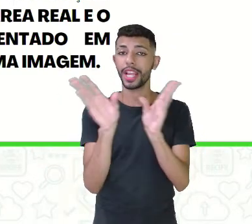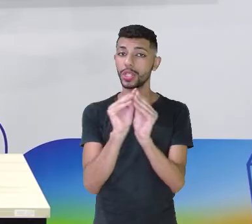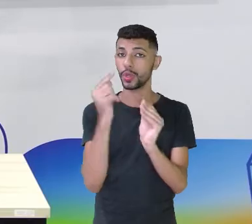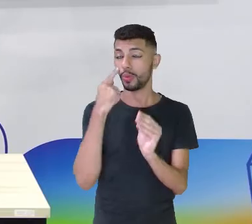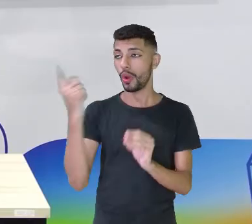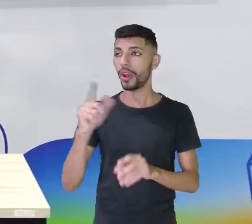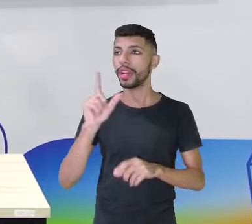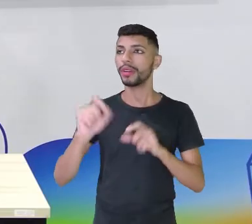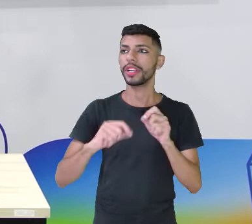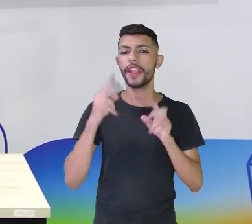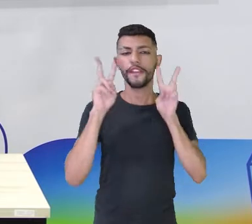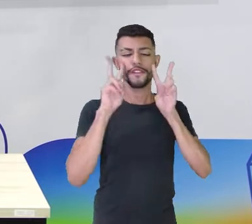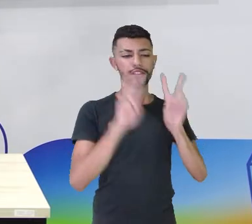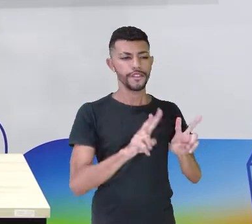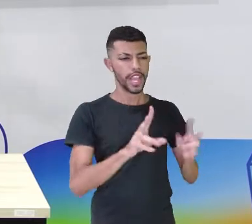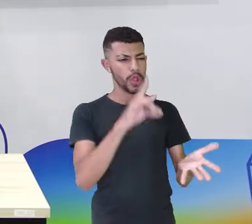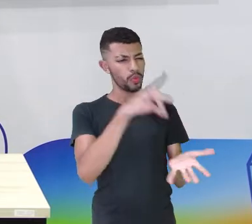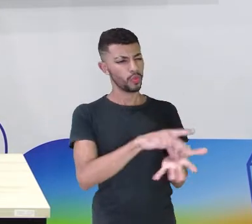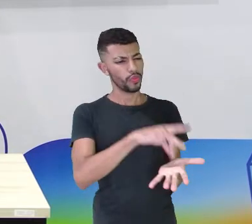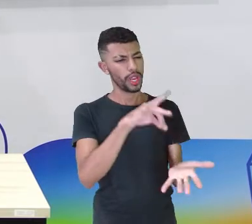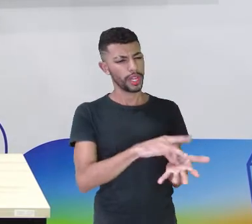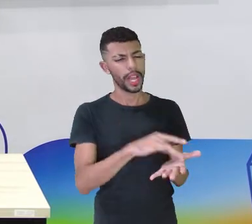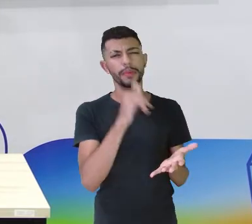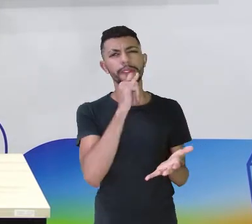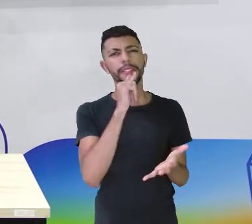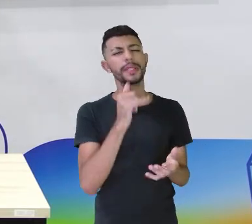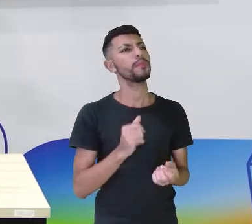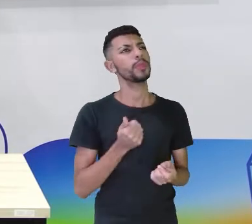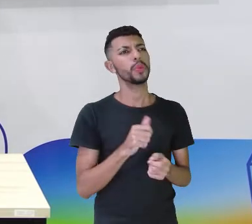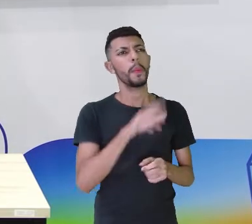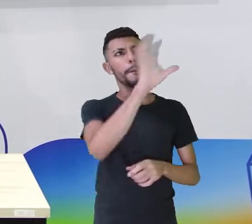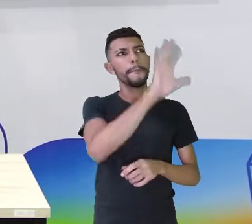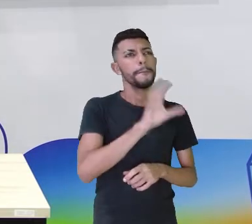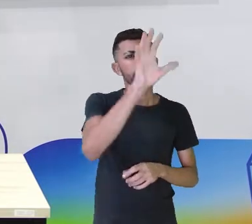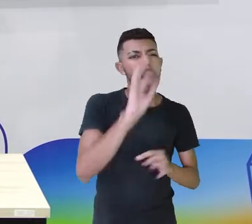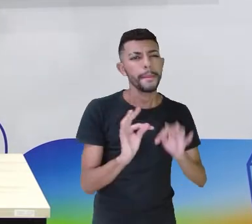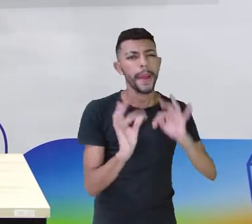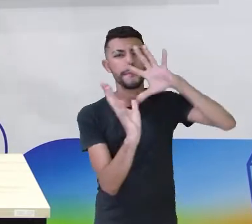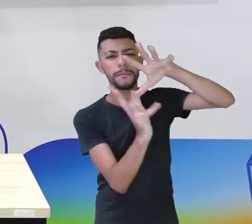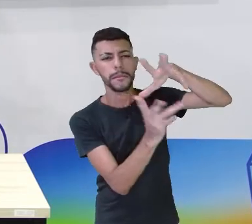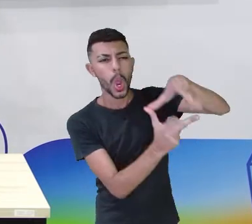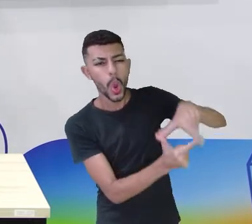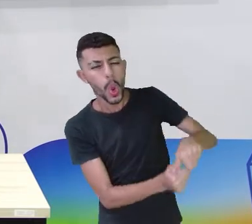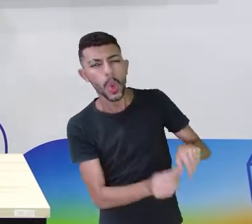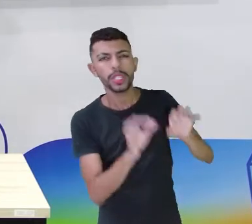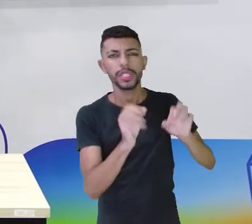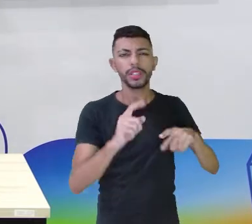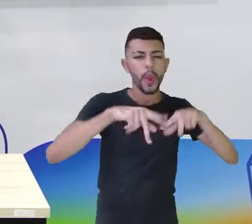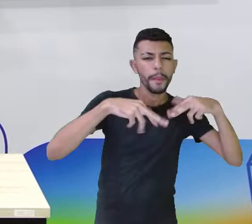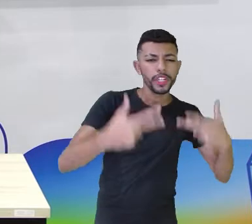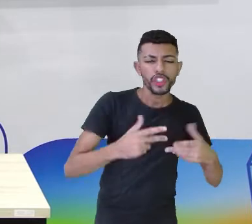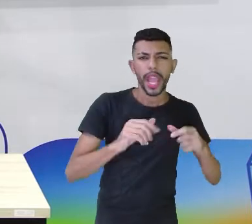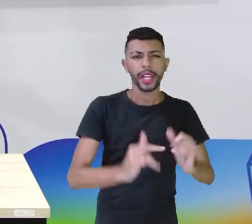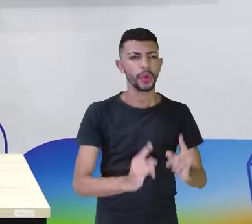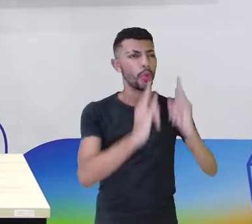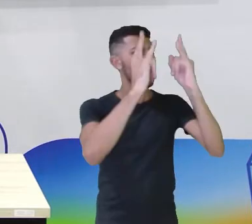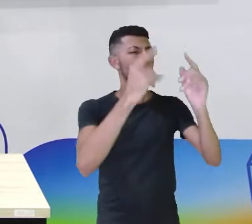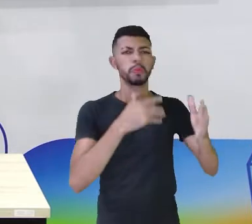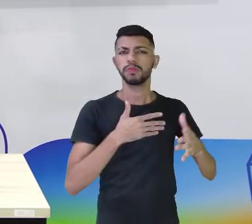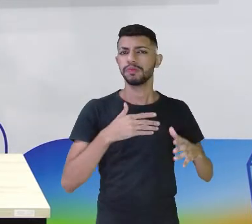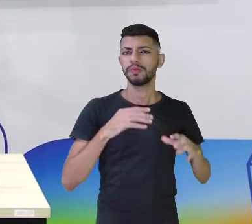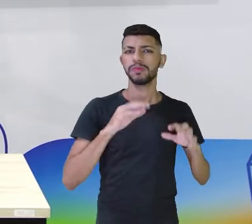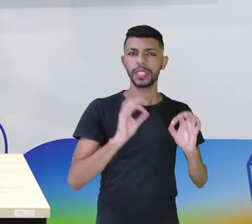é real, para o mapa mundi, para o globo terrestre, para algum objeto, um prédio, um